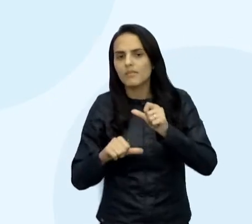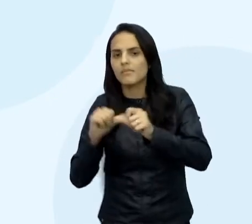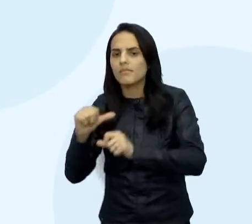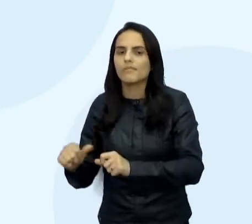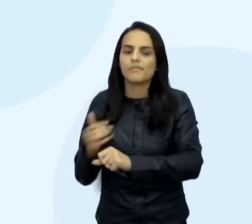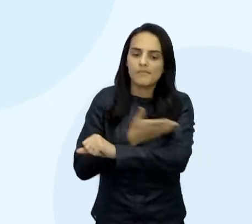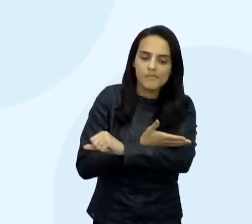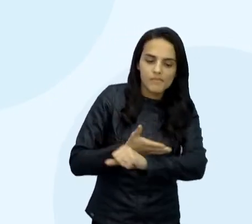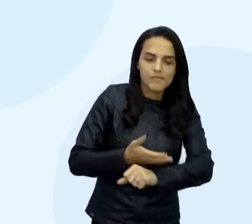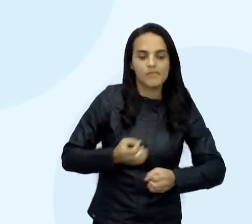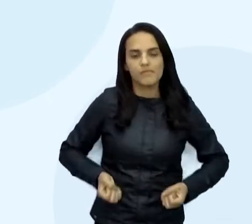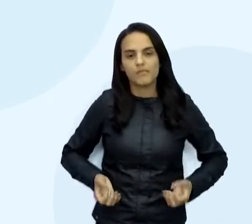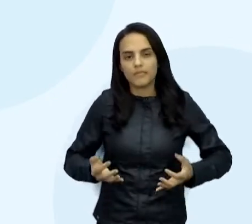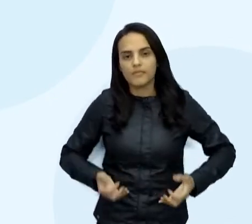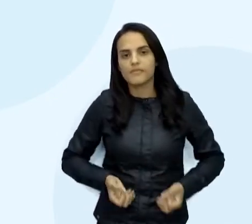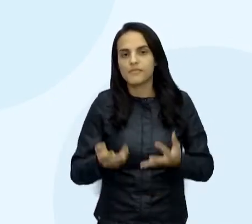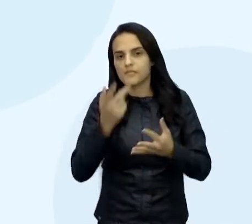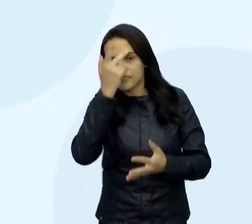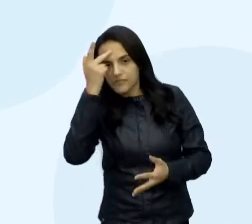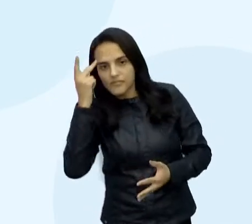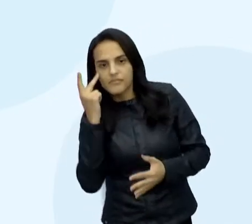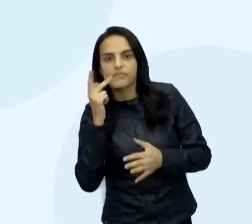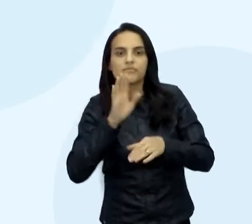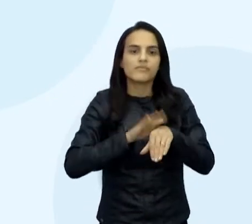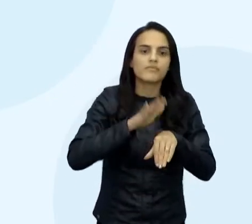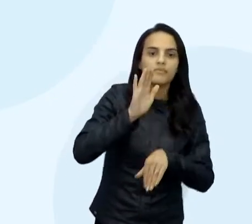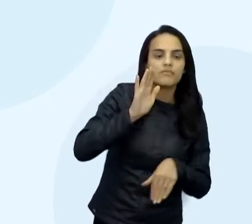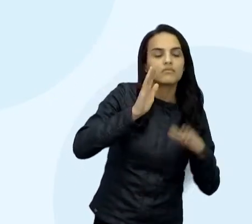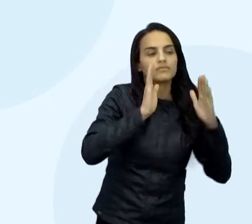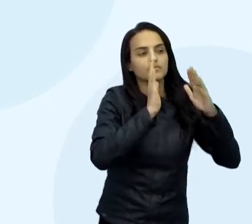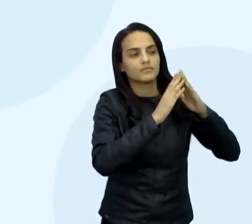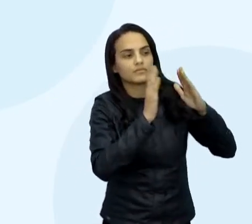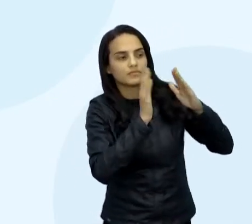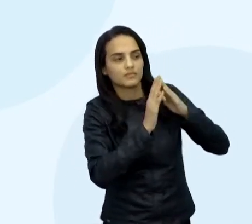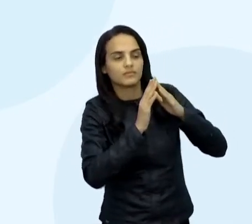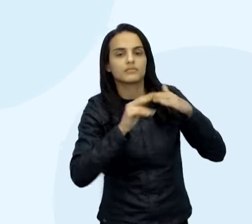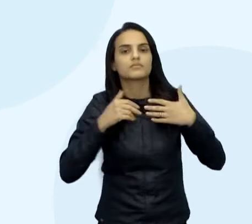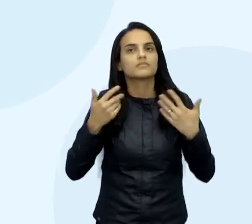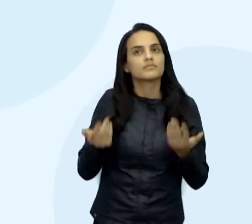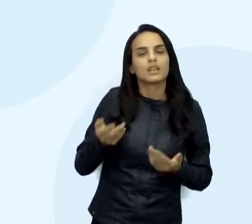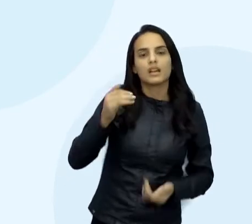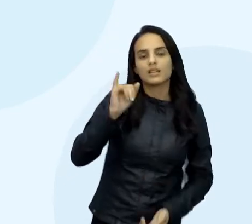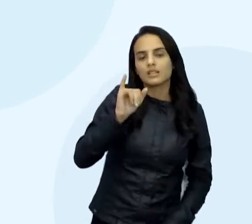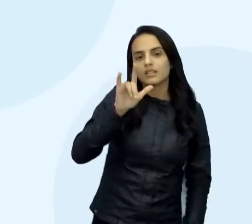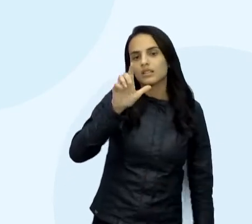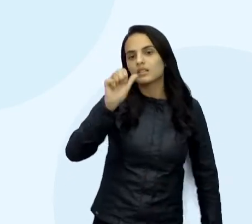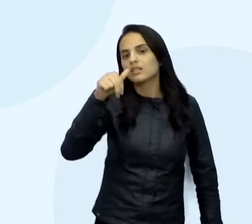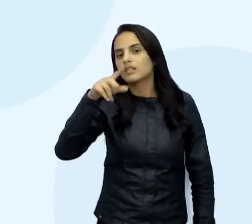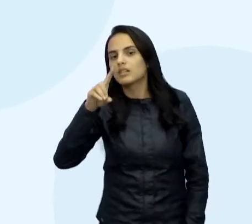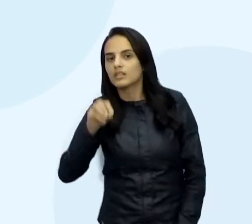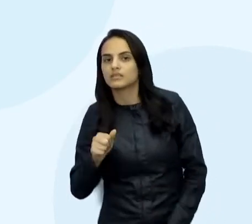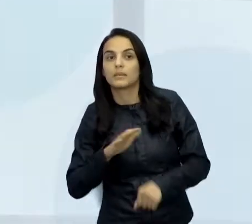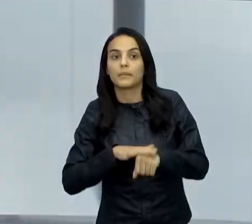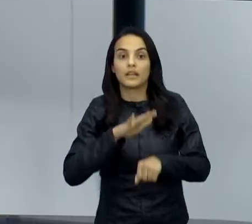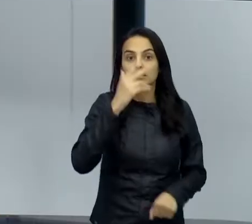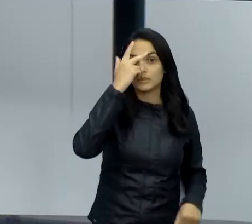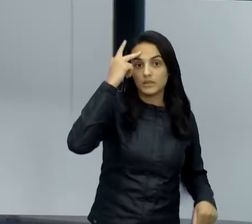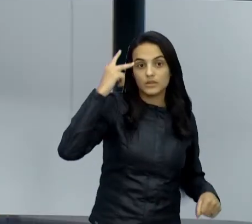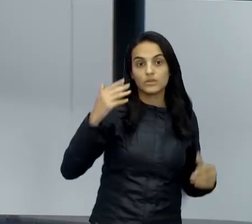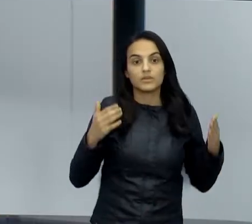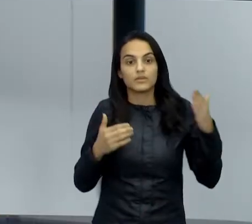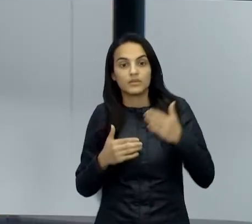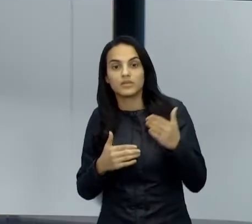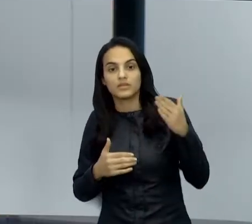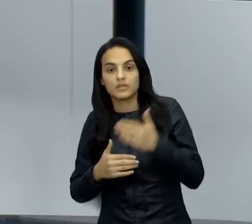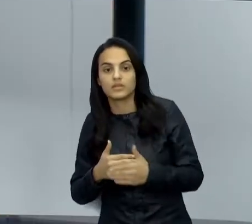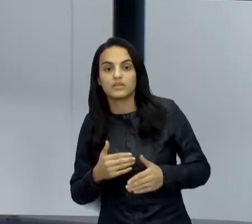de consumo? Será que as pessoas ficaram mais em casa? Será que lá na casa da Ilana chegou mais gente, né? Será que ela ficou com